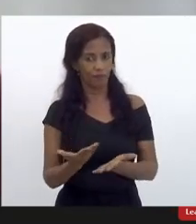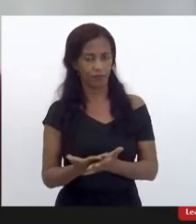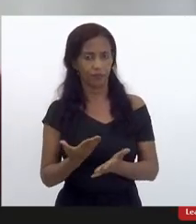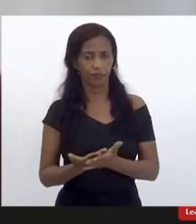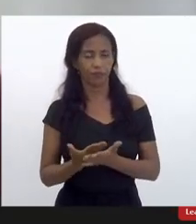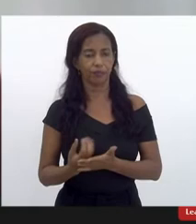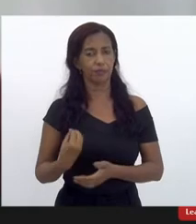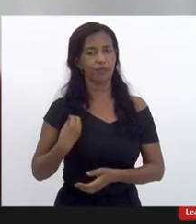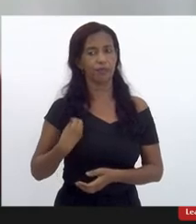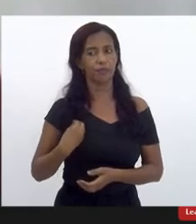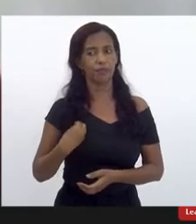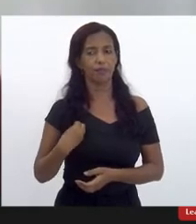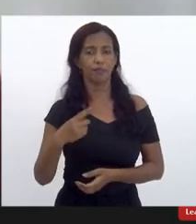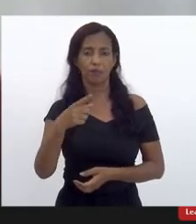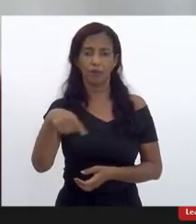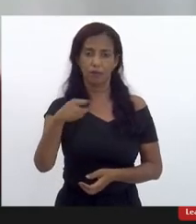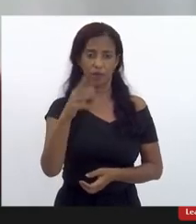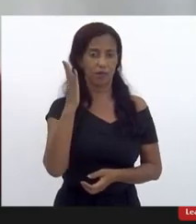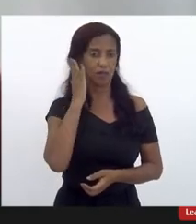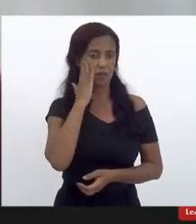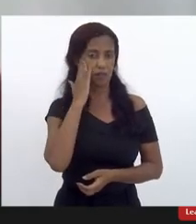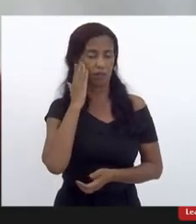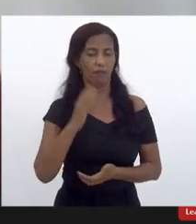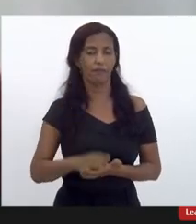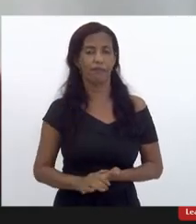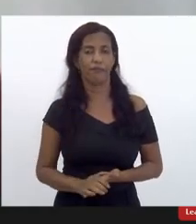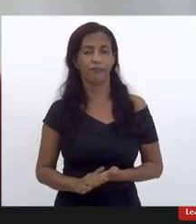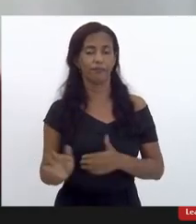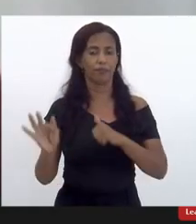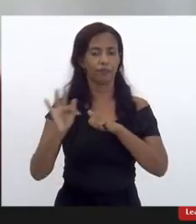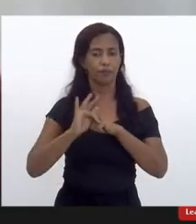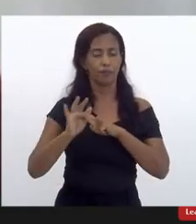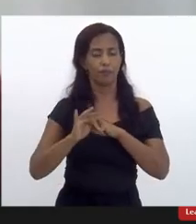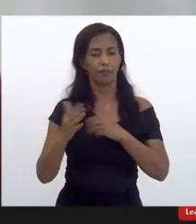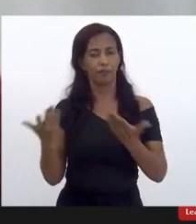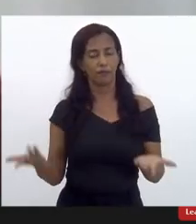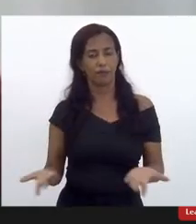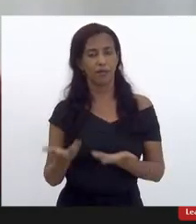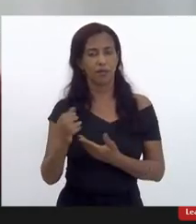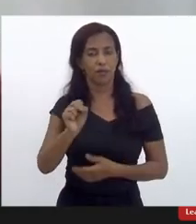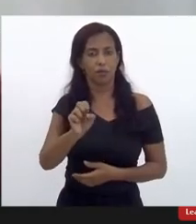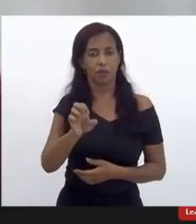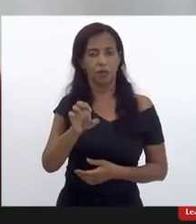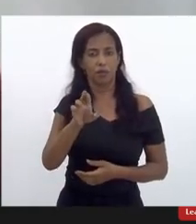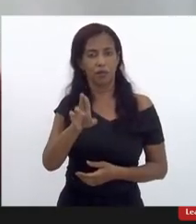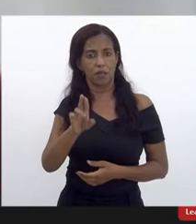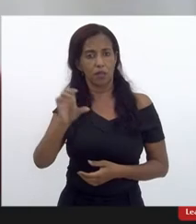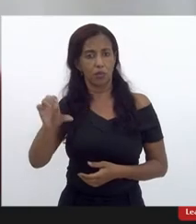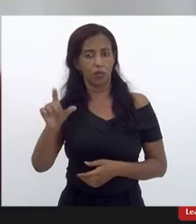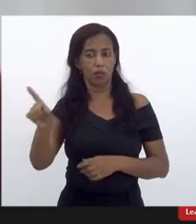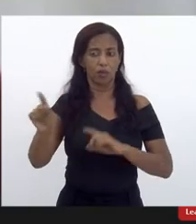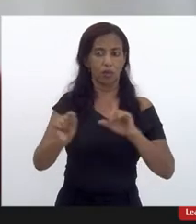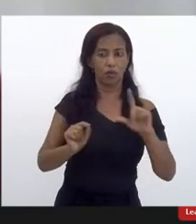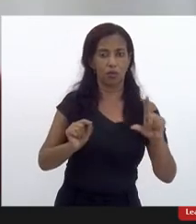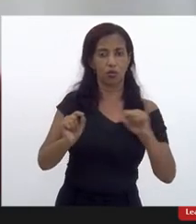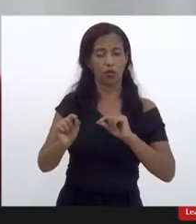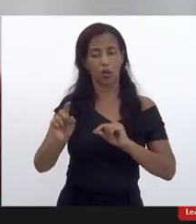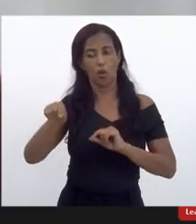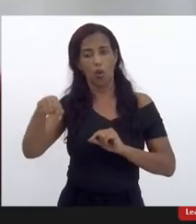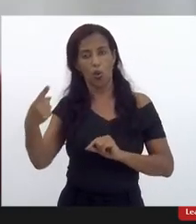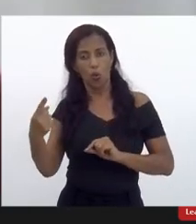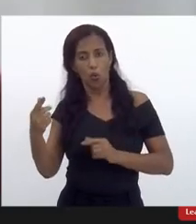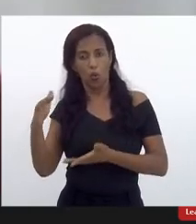com o retorno presencial, vocês muito sabem, né, que a FAETEC, assim como a rede SEDUC, ela tem que optar, né, ou pelo